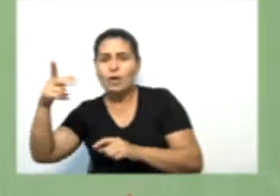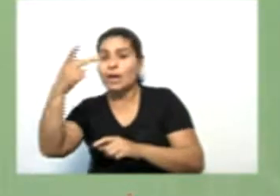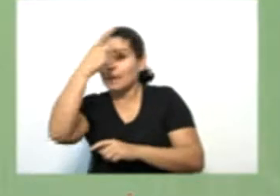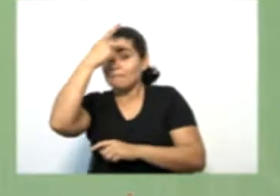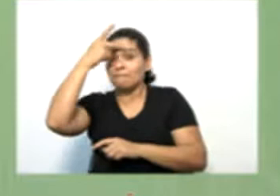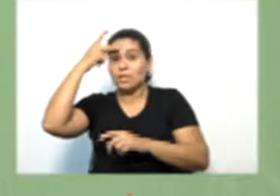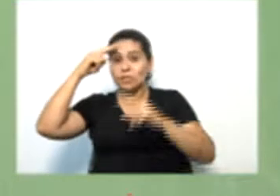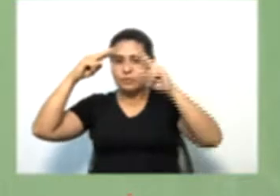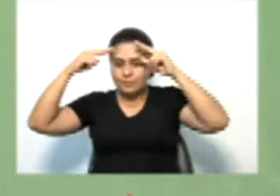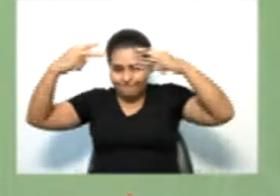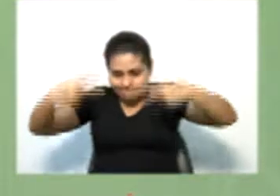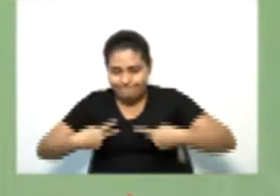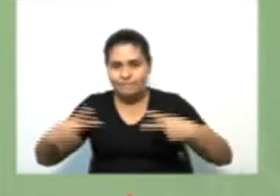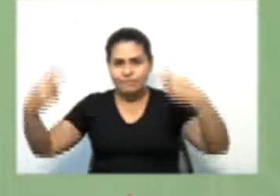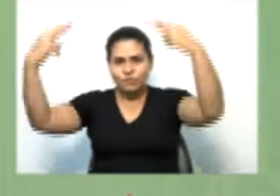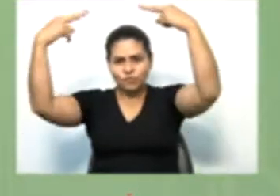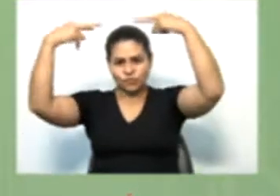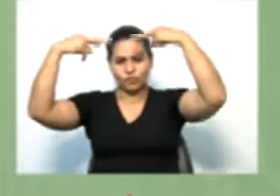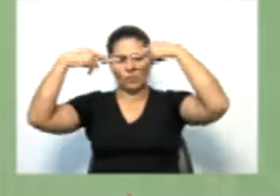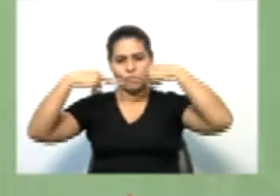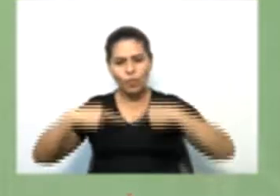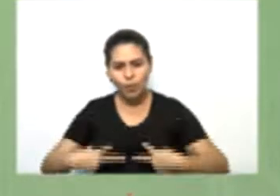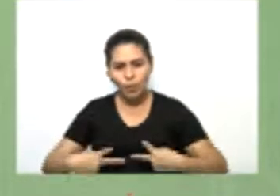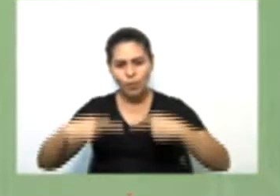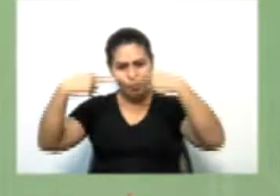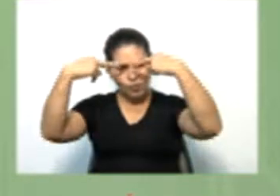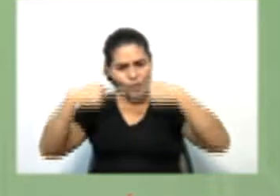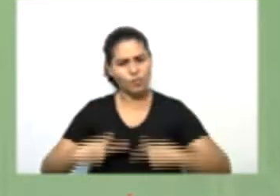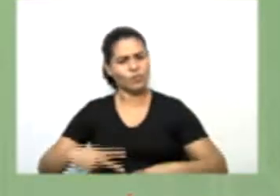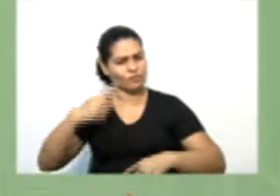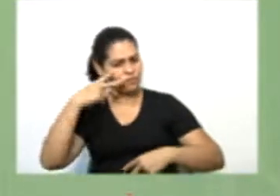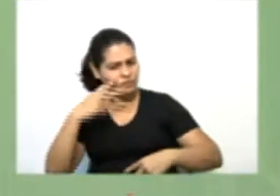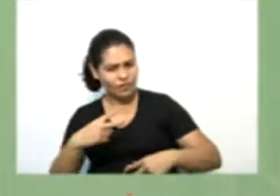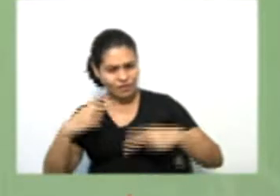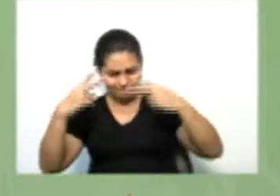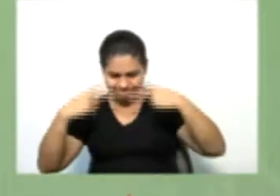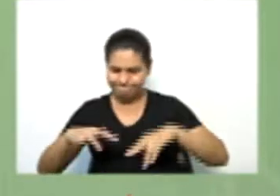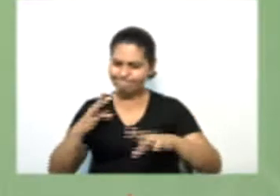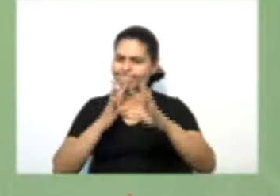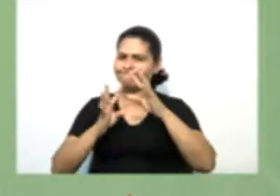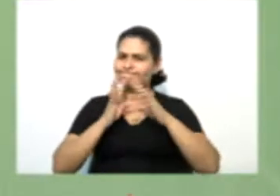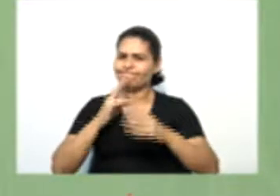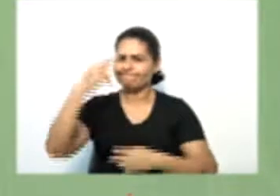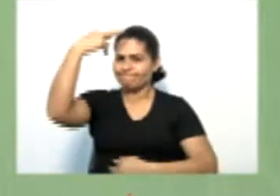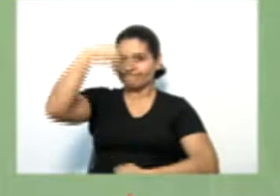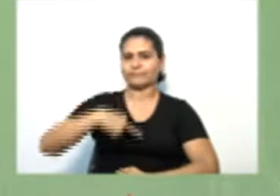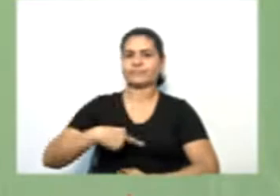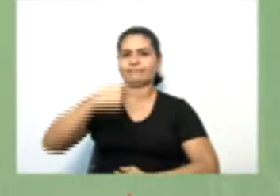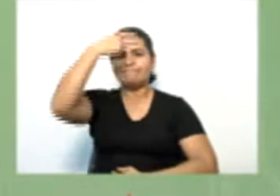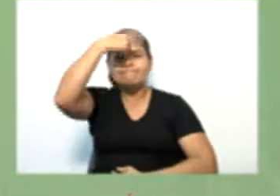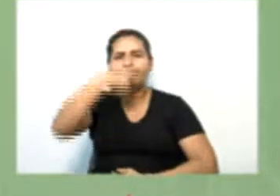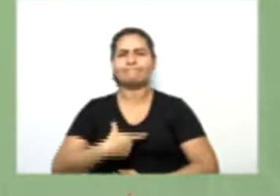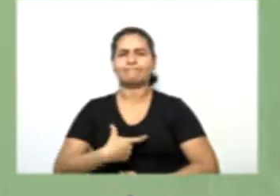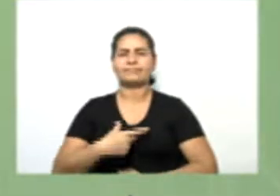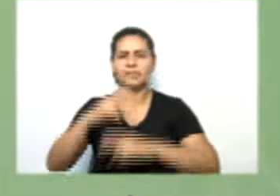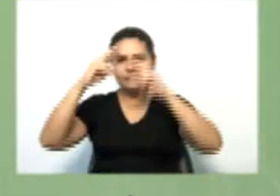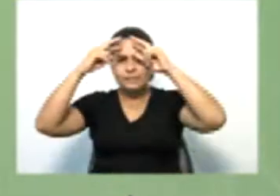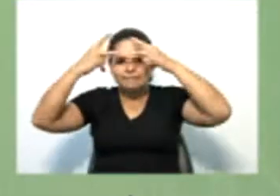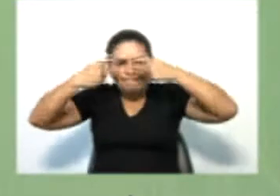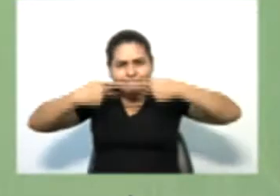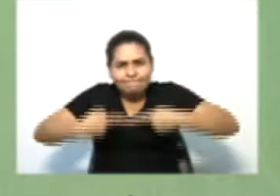se auto-enxergar. É a pessoa se conhecer, tá certo? É você